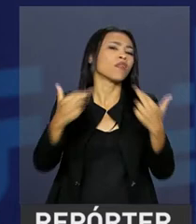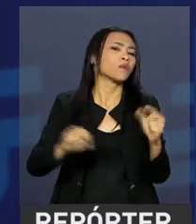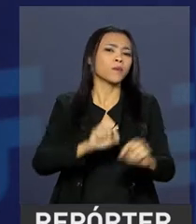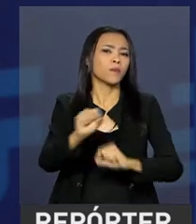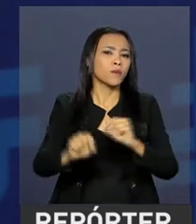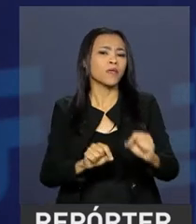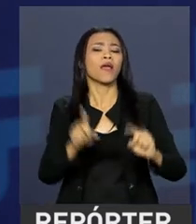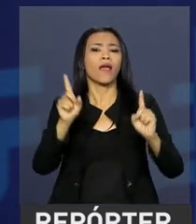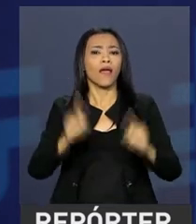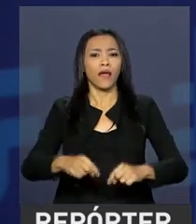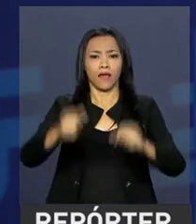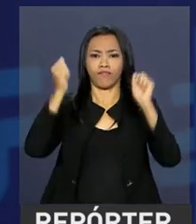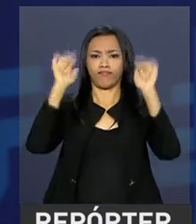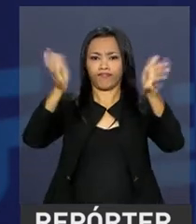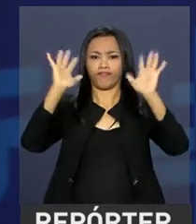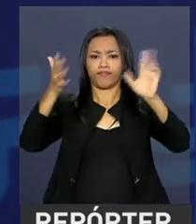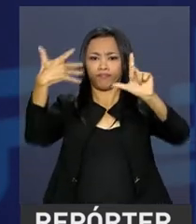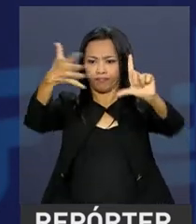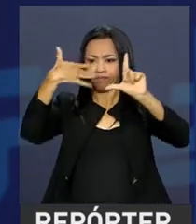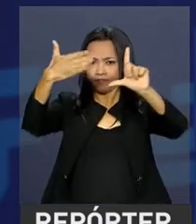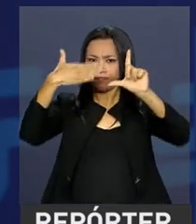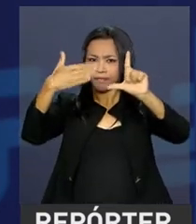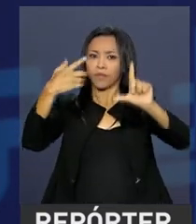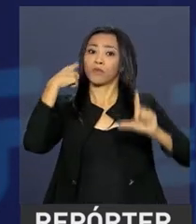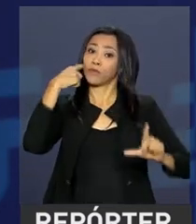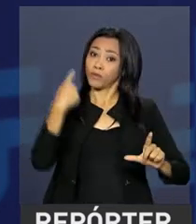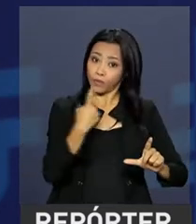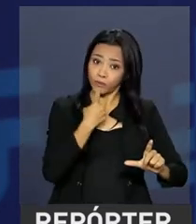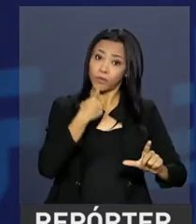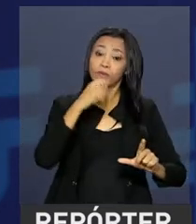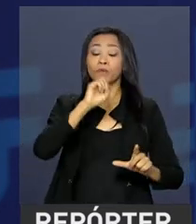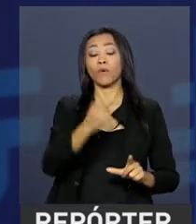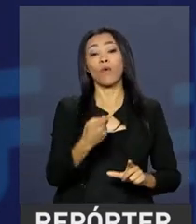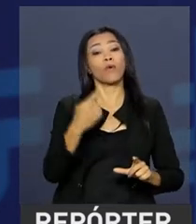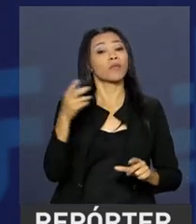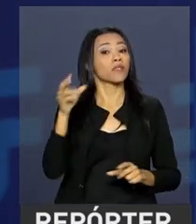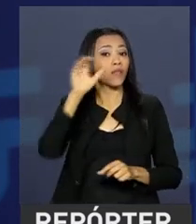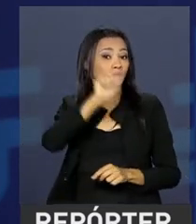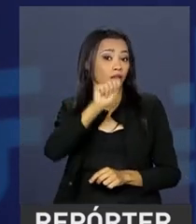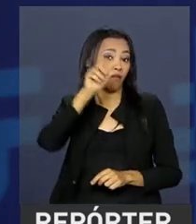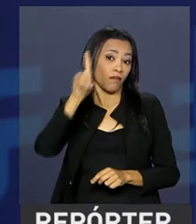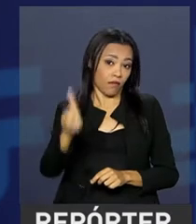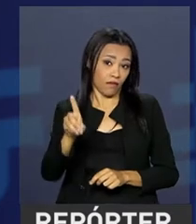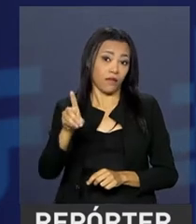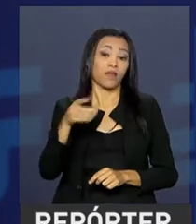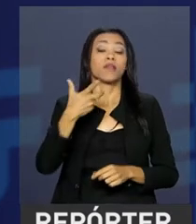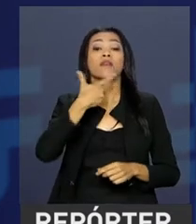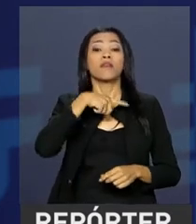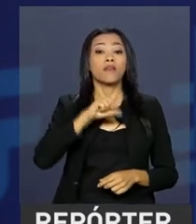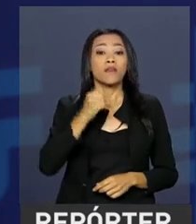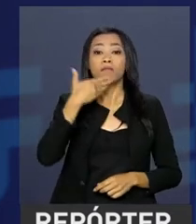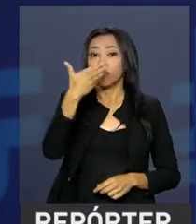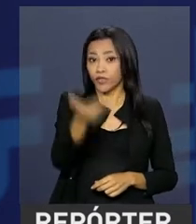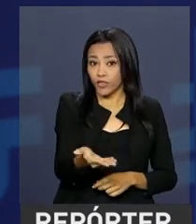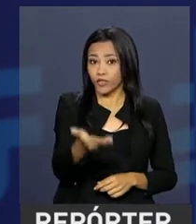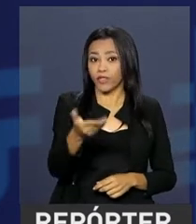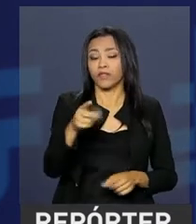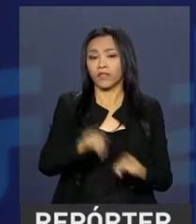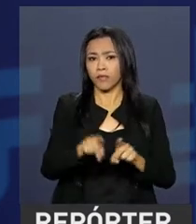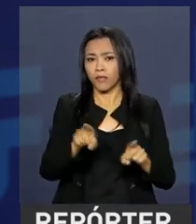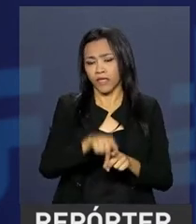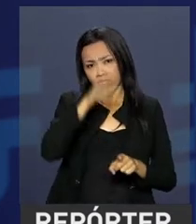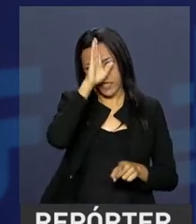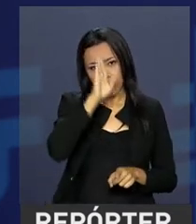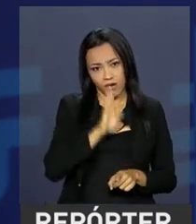prova em vídeo libras para estudantes surdos ou com deficiência auditiva o candidato que solicitou a gratuidade